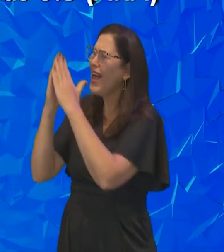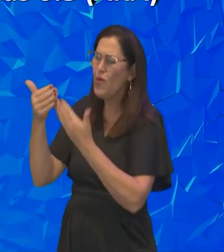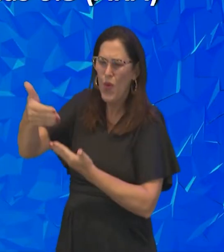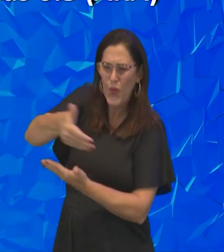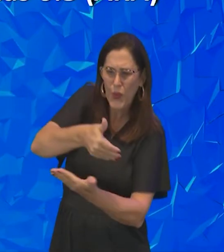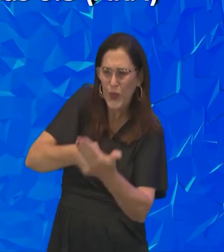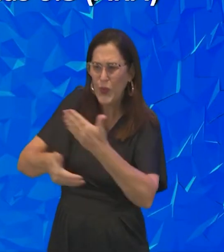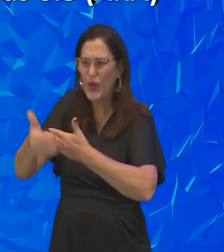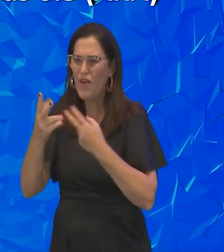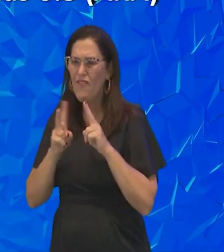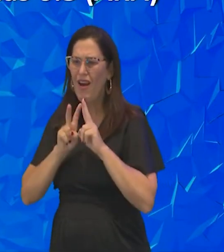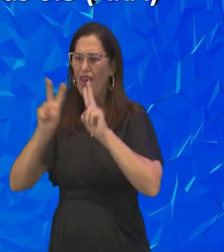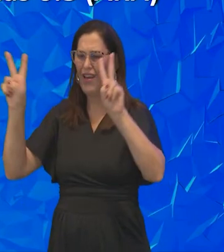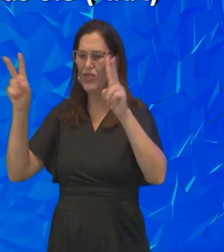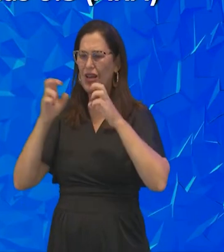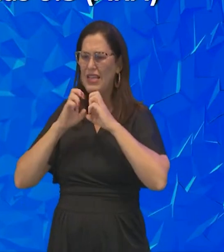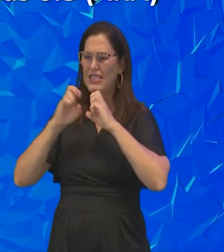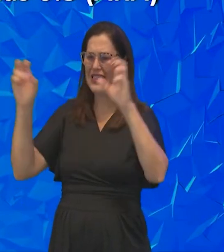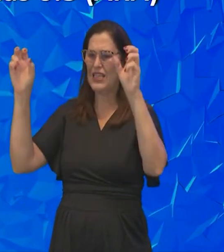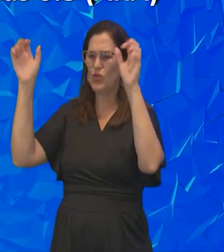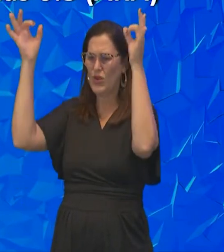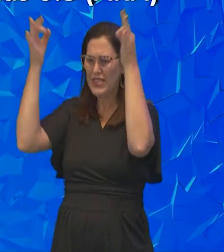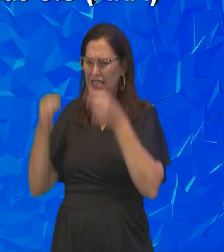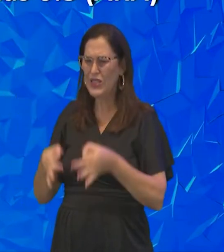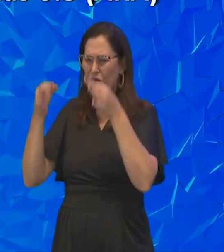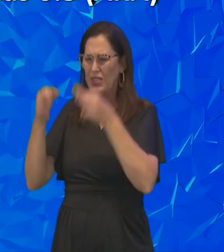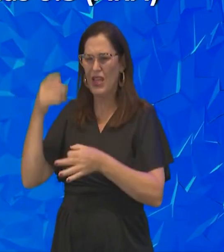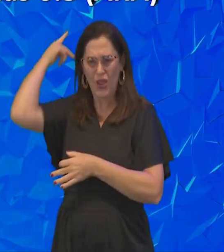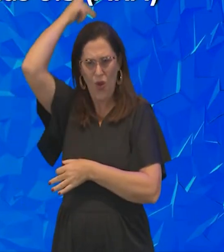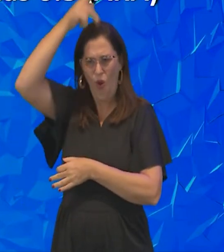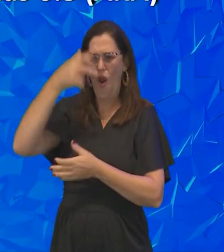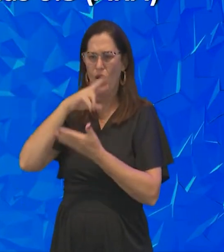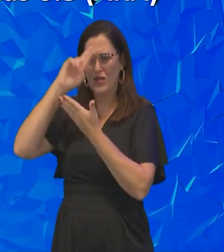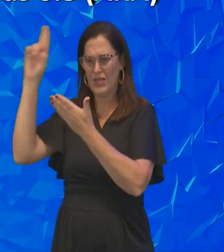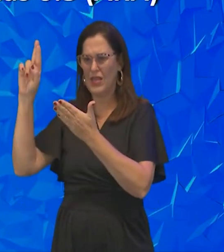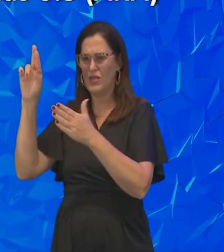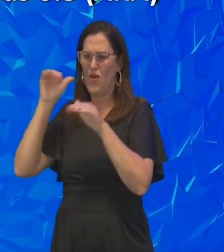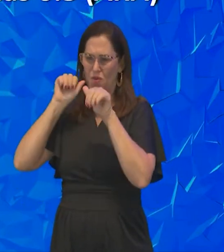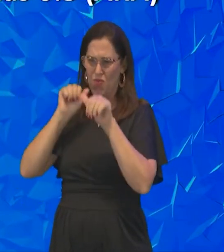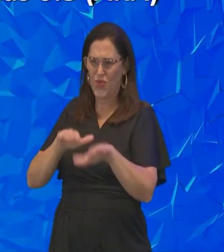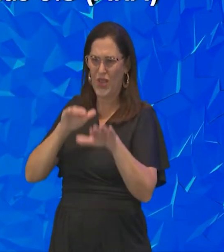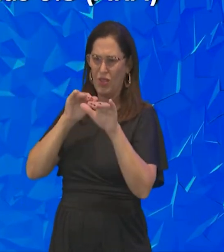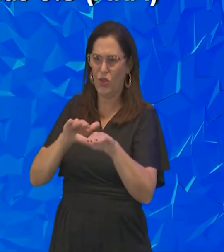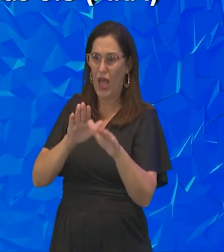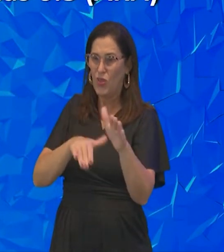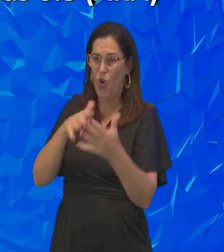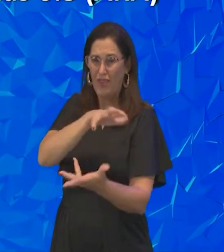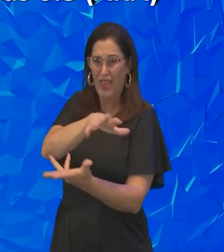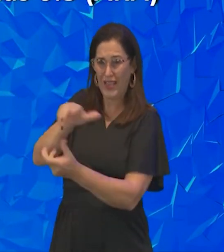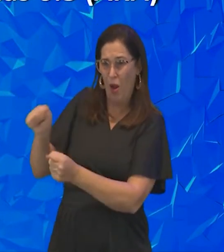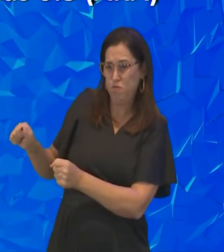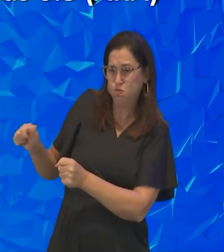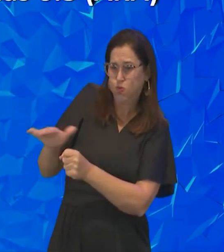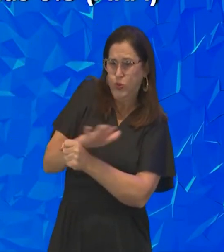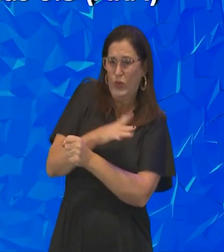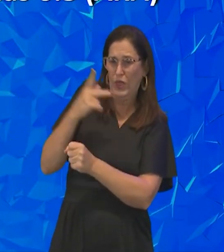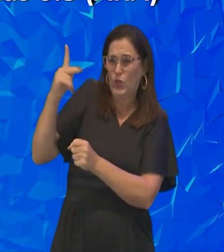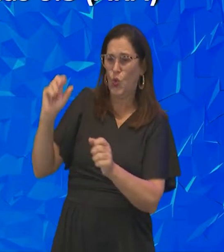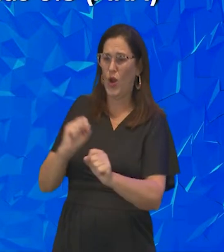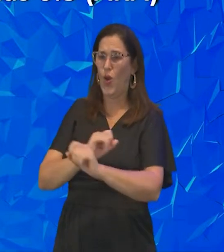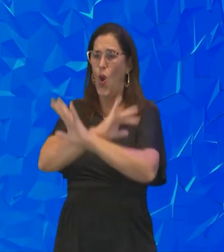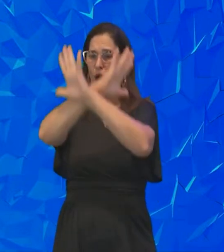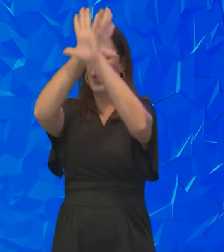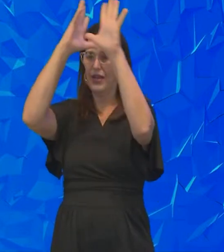os outros, dizendo: Santo, Santo, Santo é o Senhor dos exércitos, toda a terra está cheia da